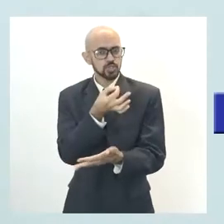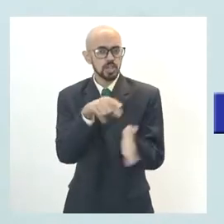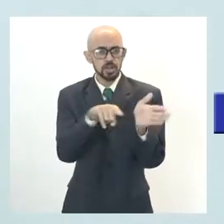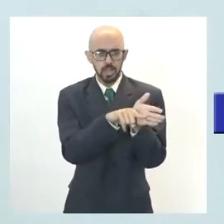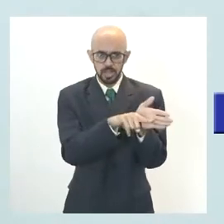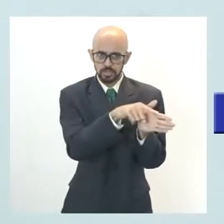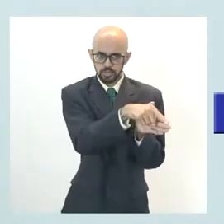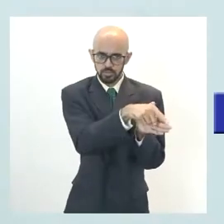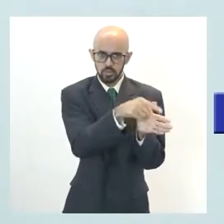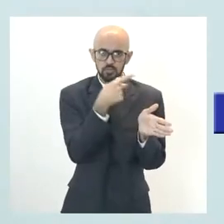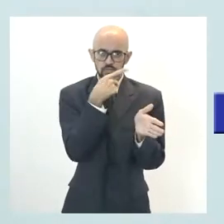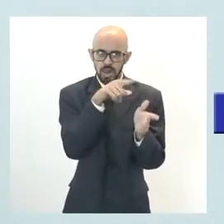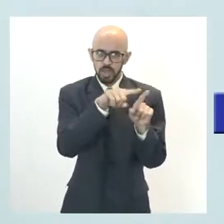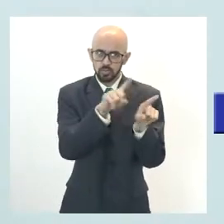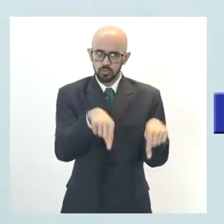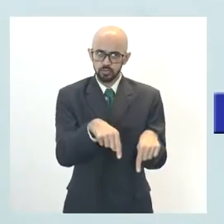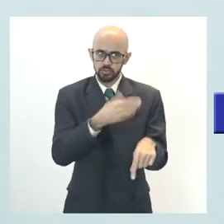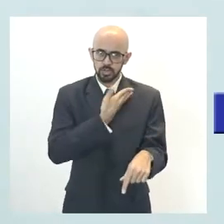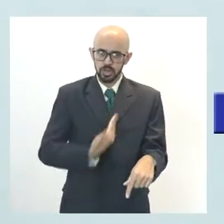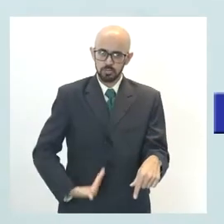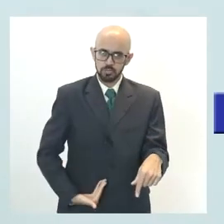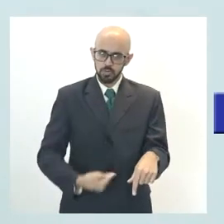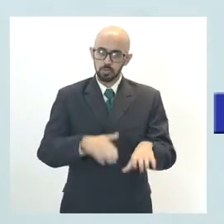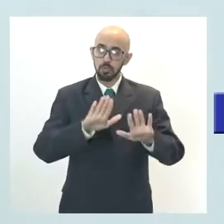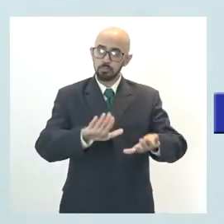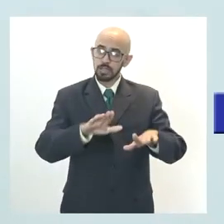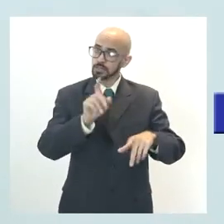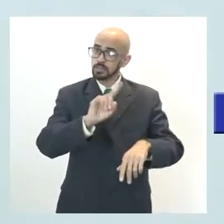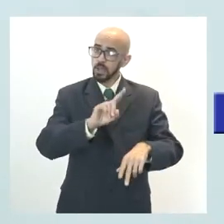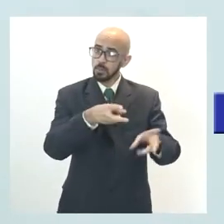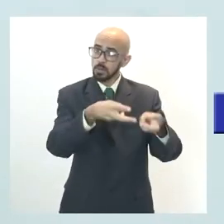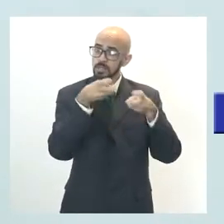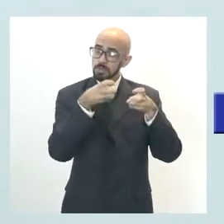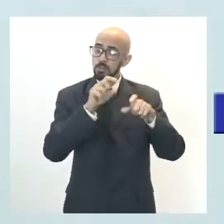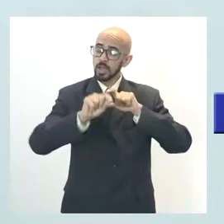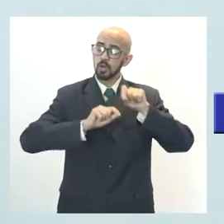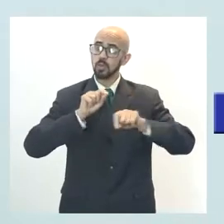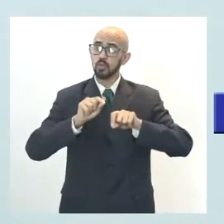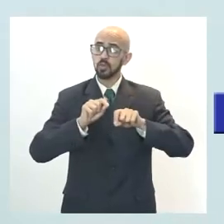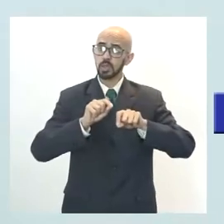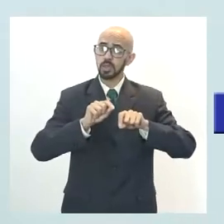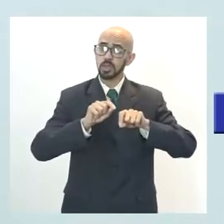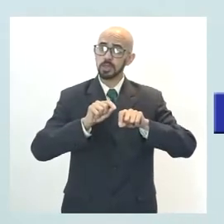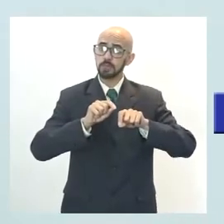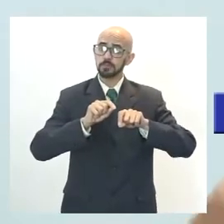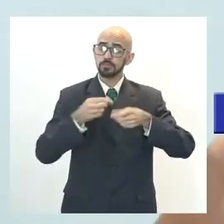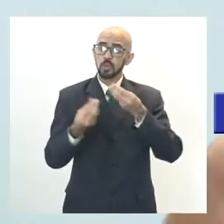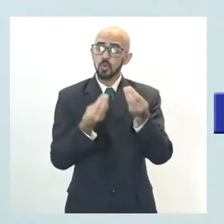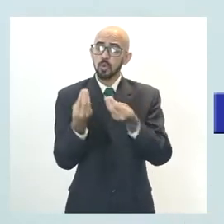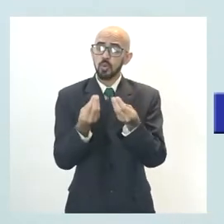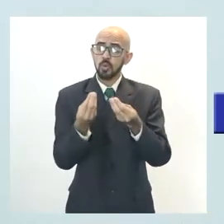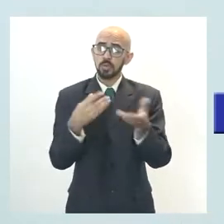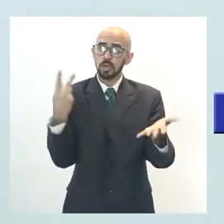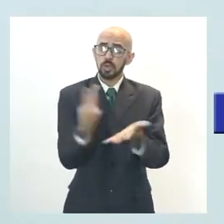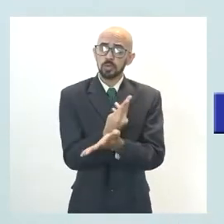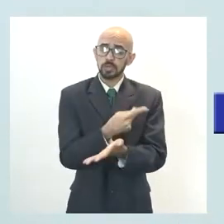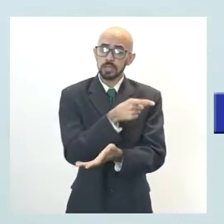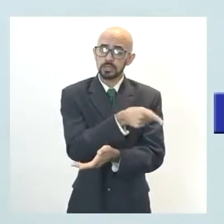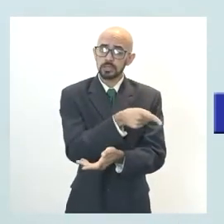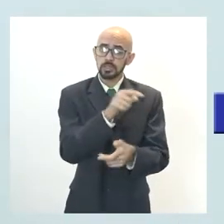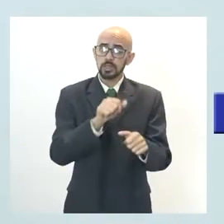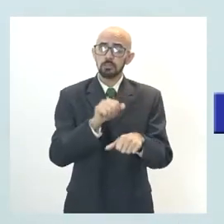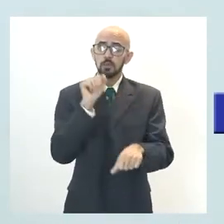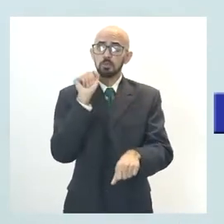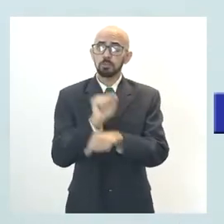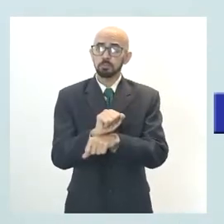o serviço público ou servidor público e não observar o mal feito ao ter